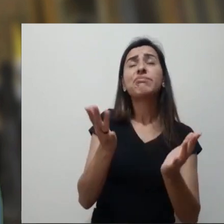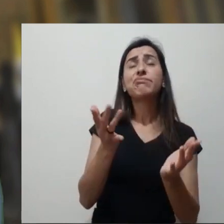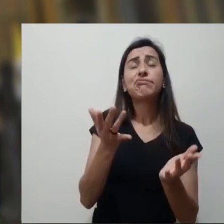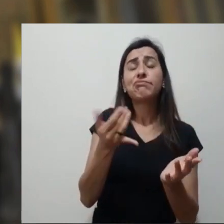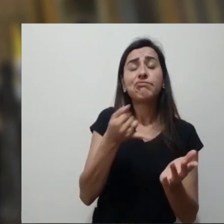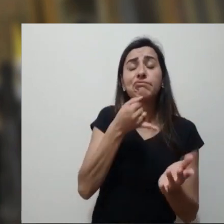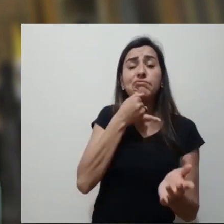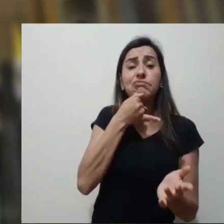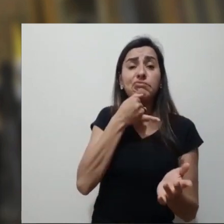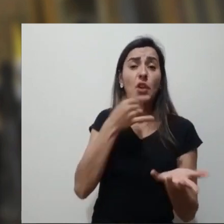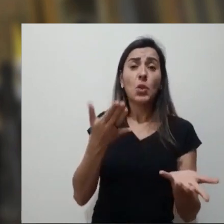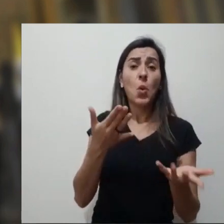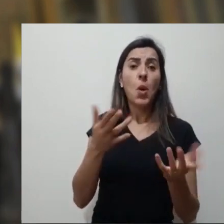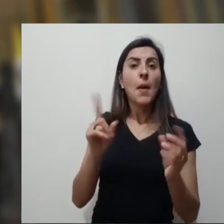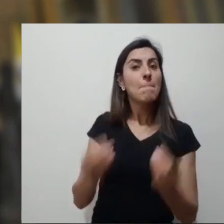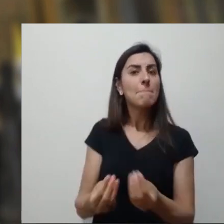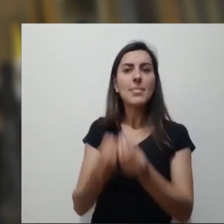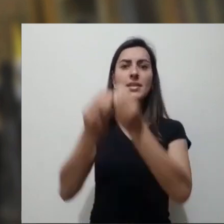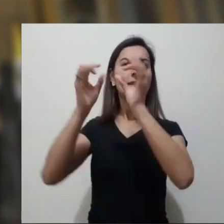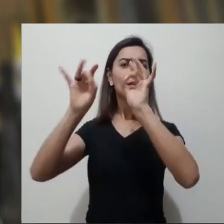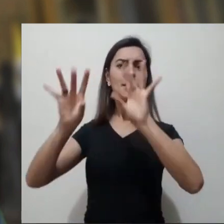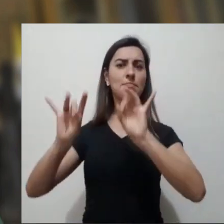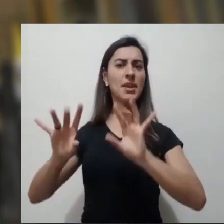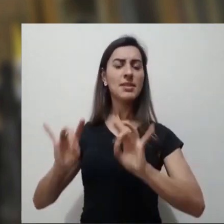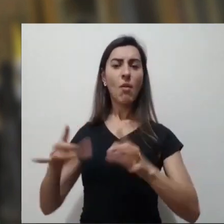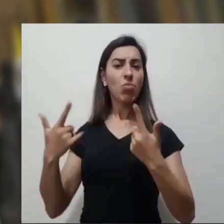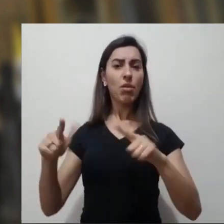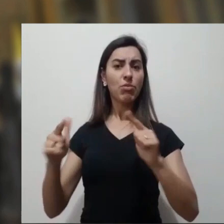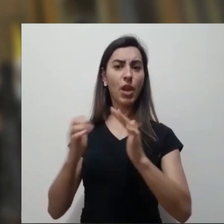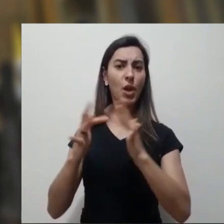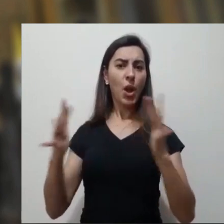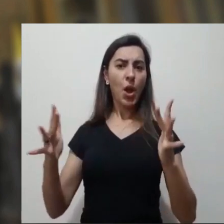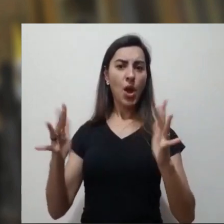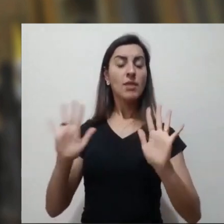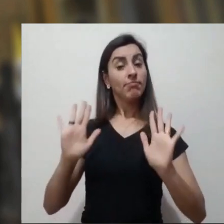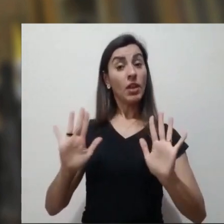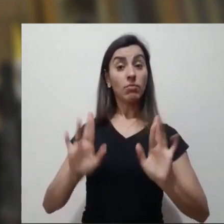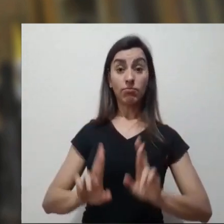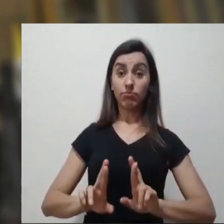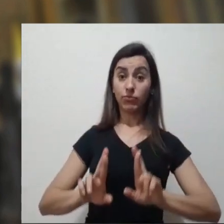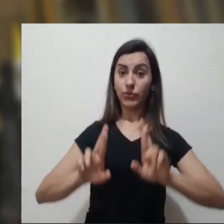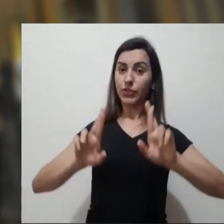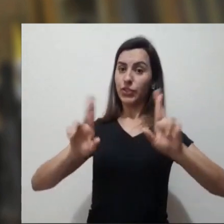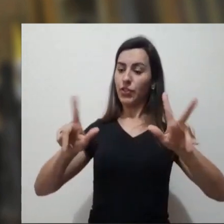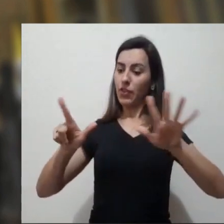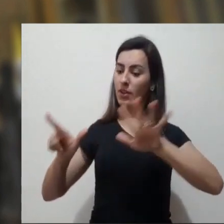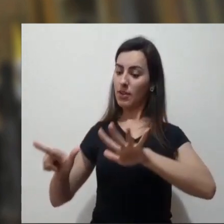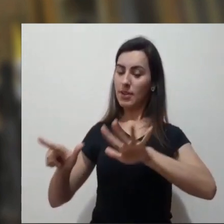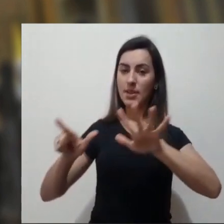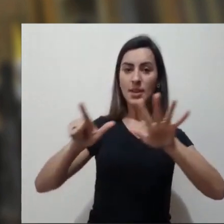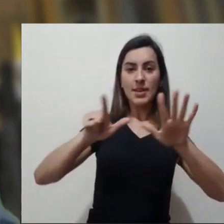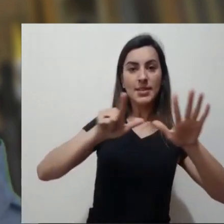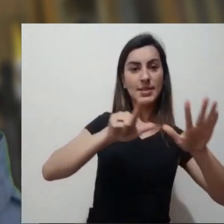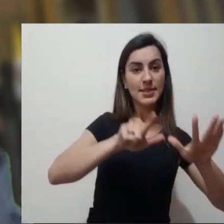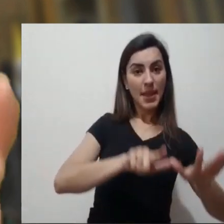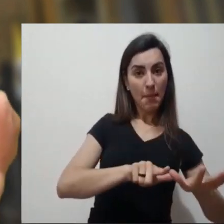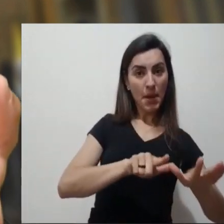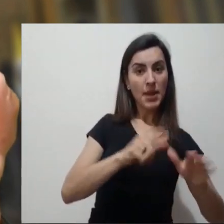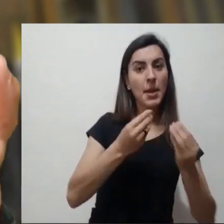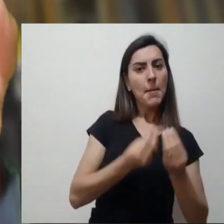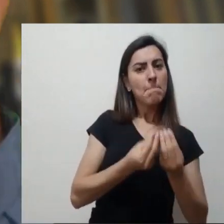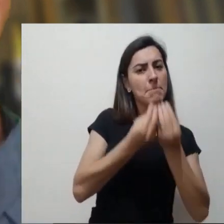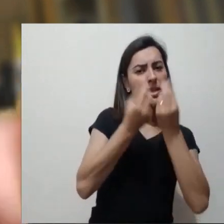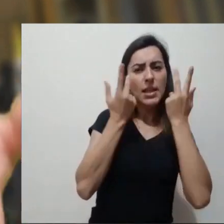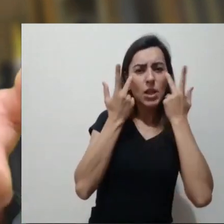cantado nas solenidades. E com isto, nós diferenciamos aquilo que é da